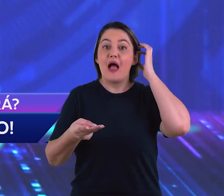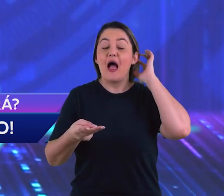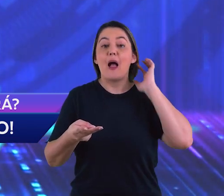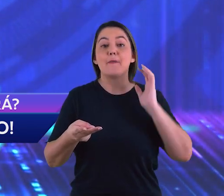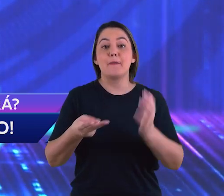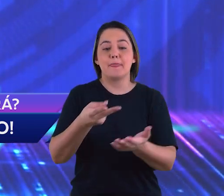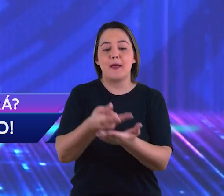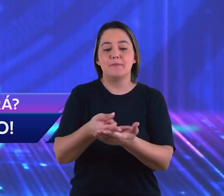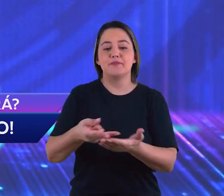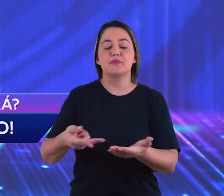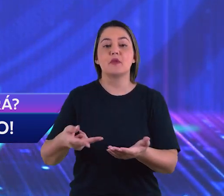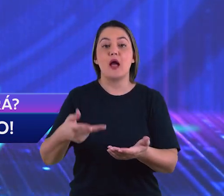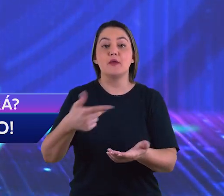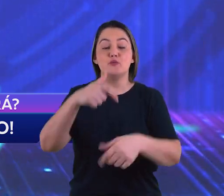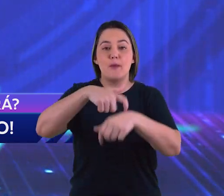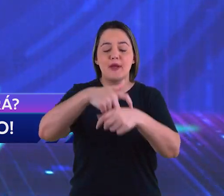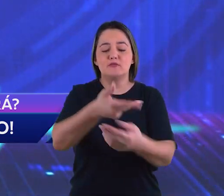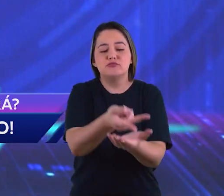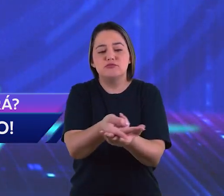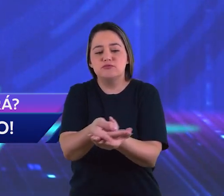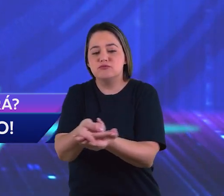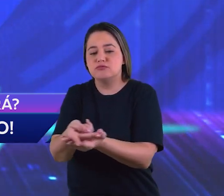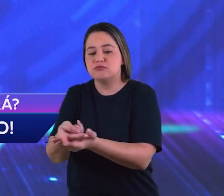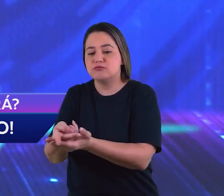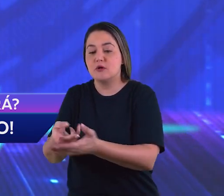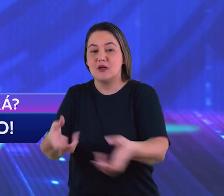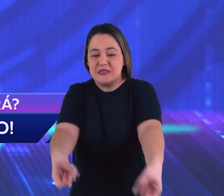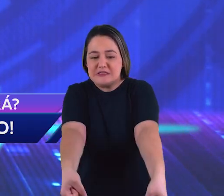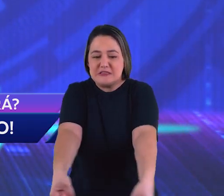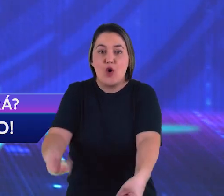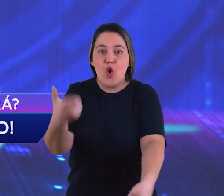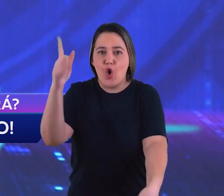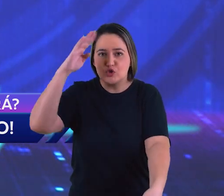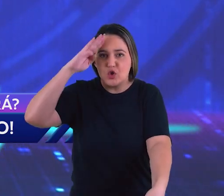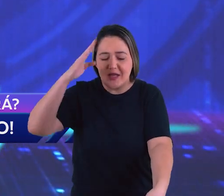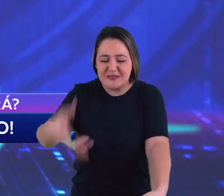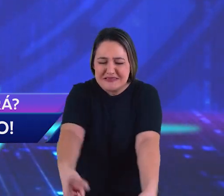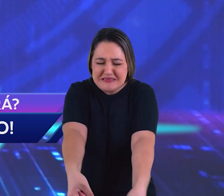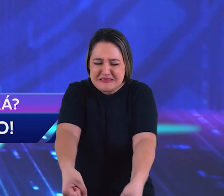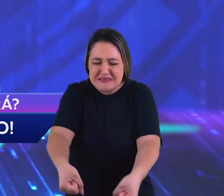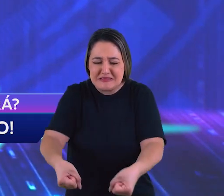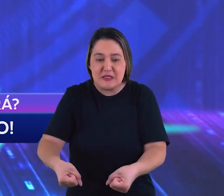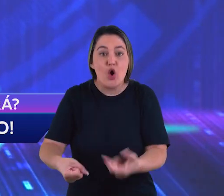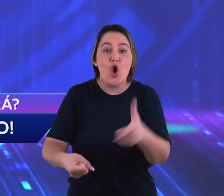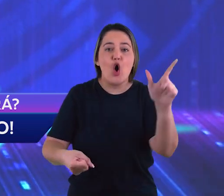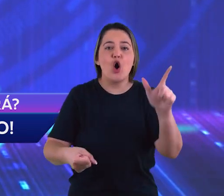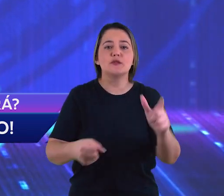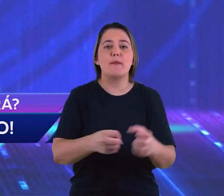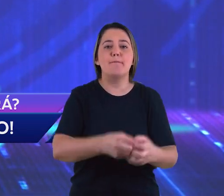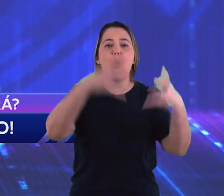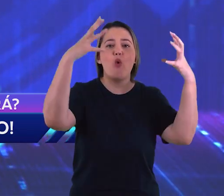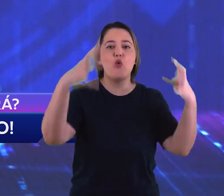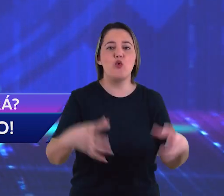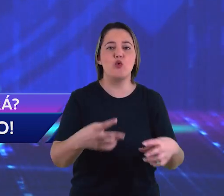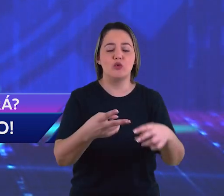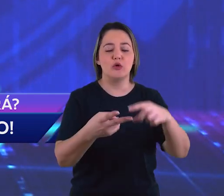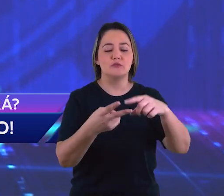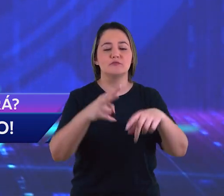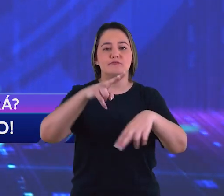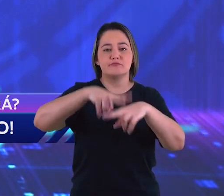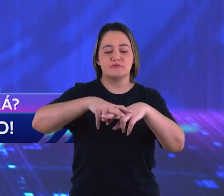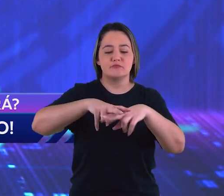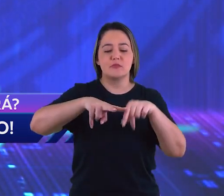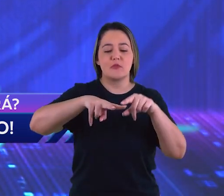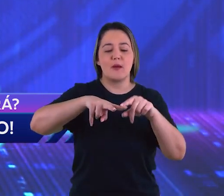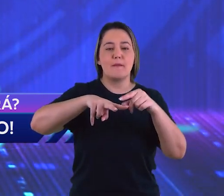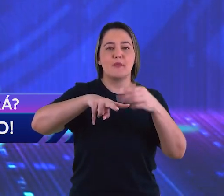uma outra bomba que explodiu na sua outra perna. Quando ele chegou ao hospital para ser tratado, a situação era